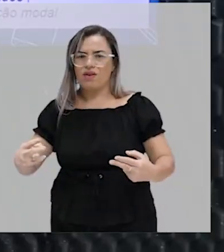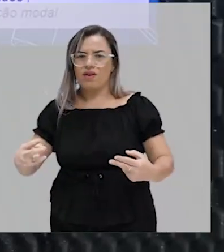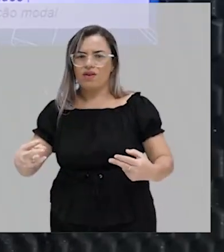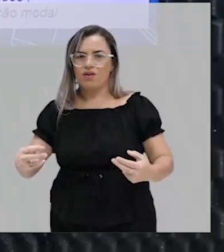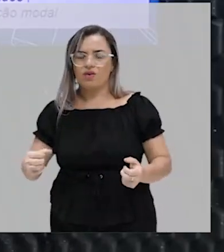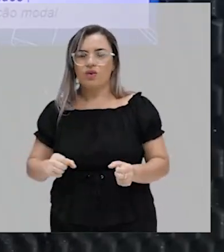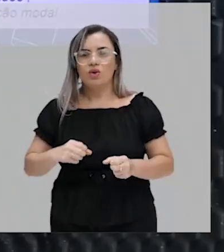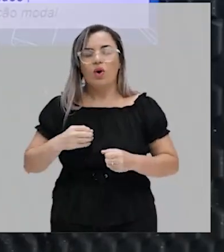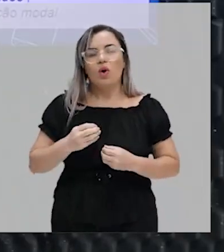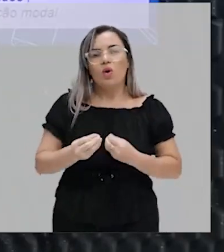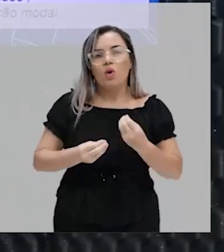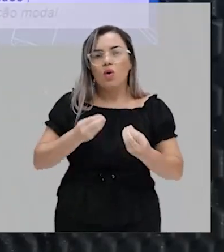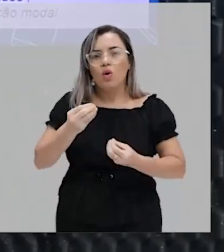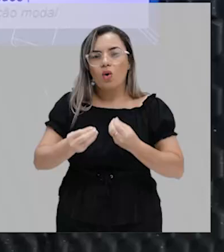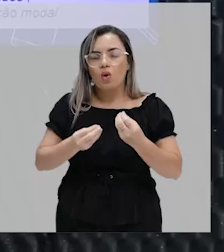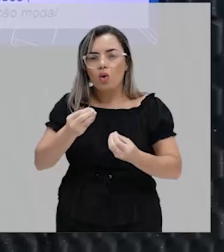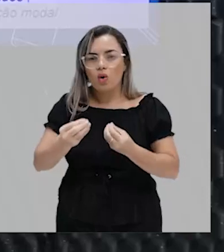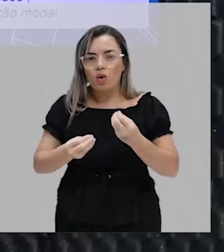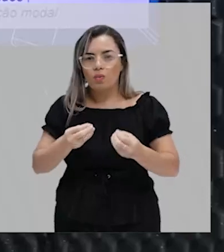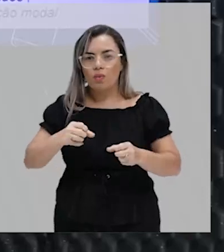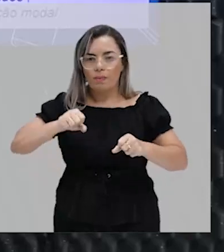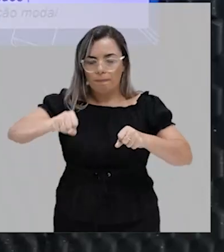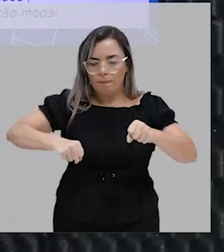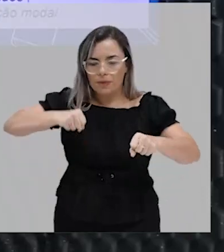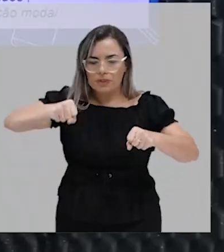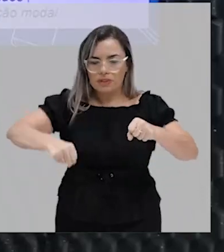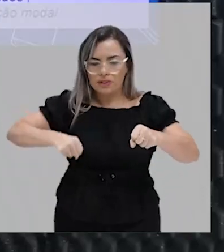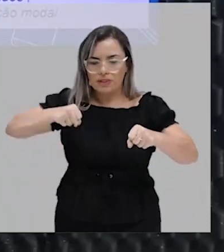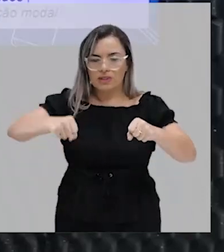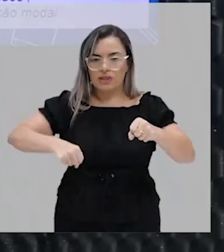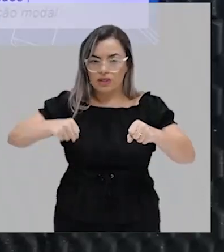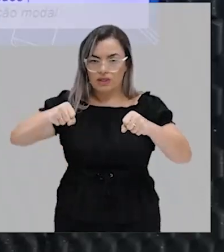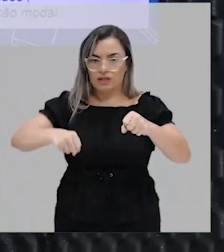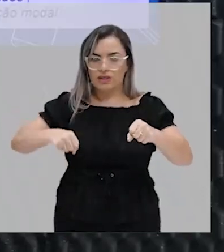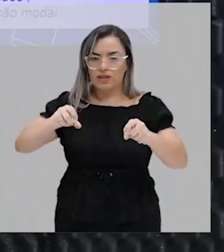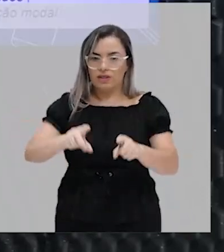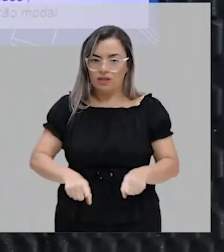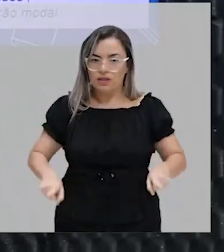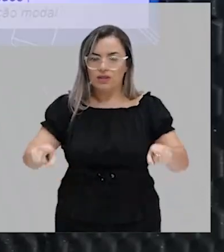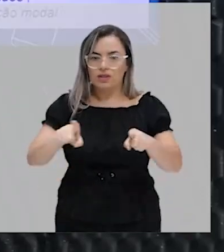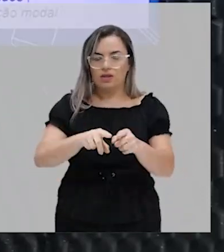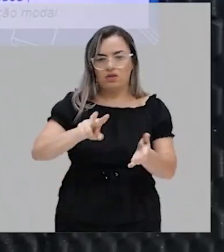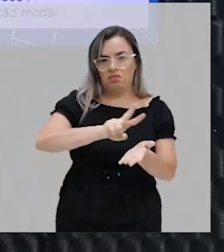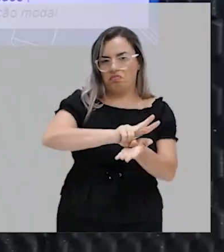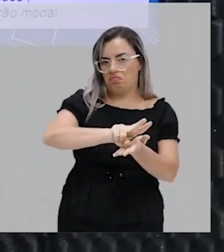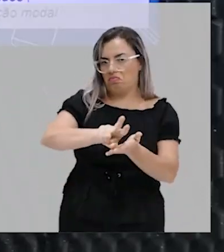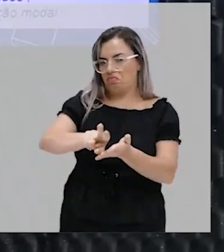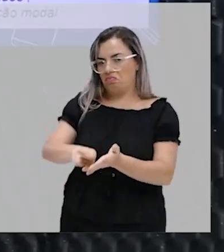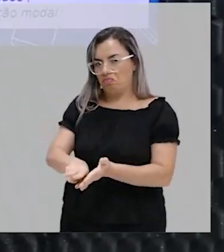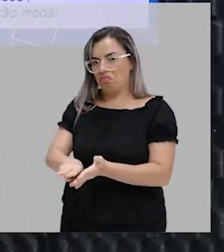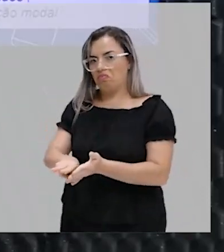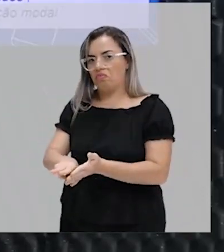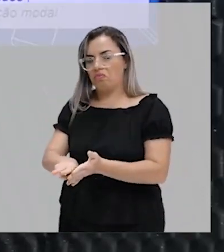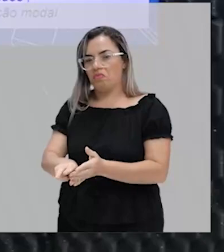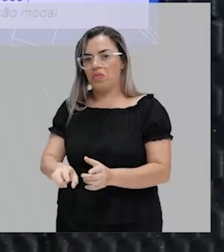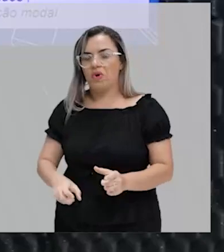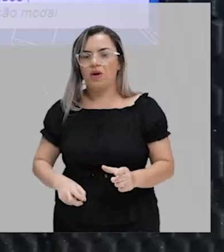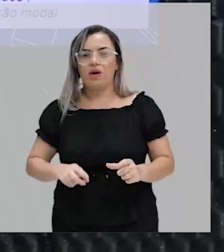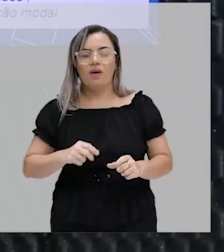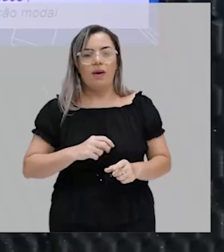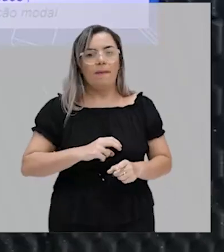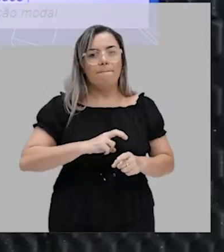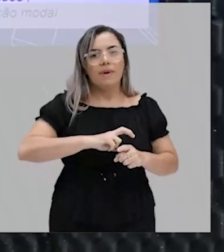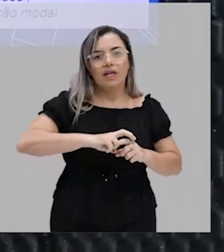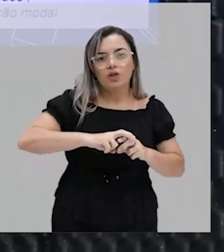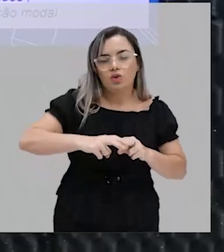mas também a diversificação da modalidade rodoviária. Por exemplo, o sistema de metrô, tá certo? Como já existe em algumas